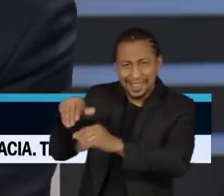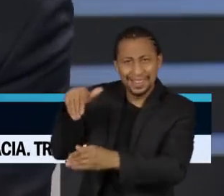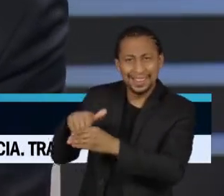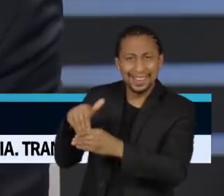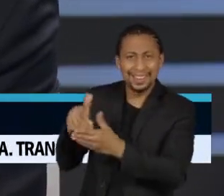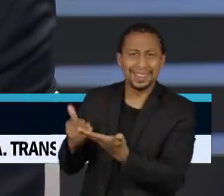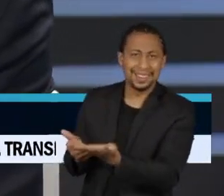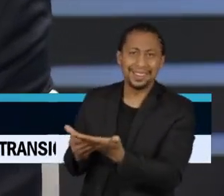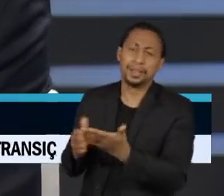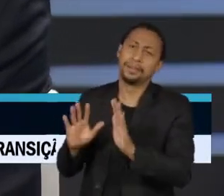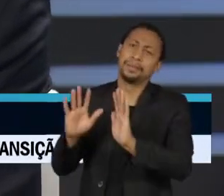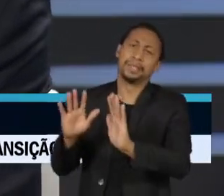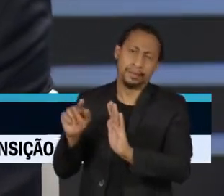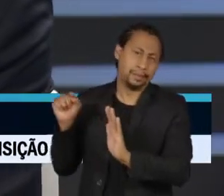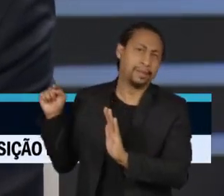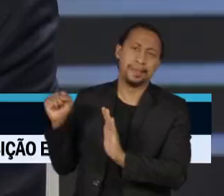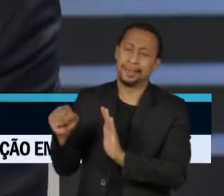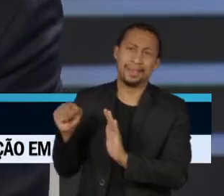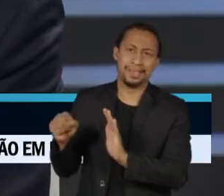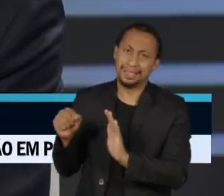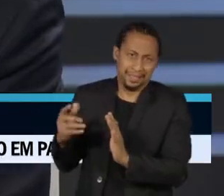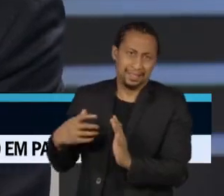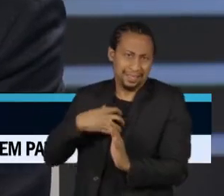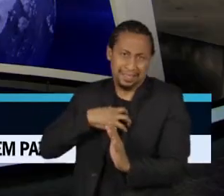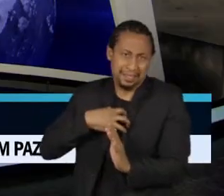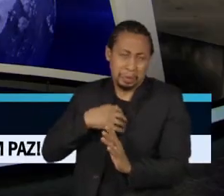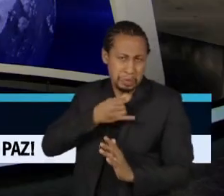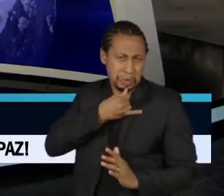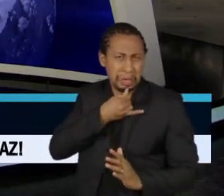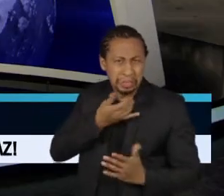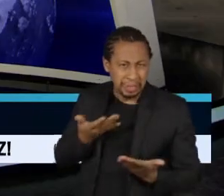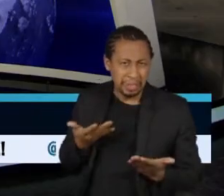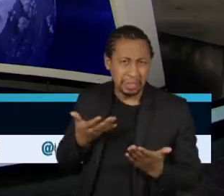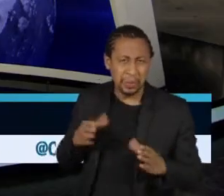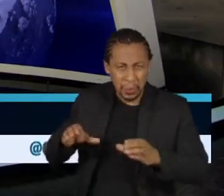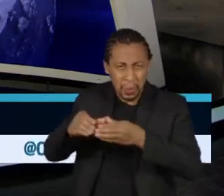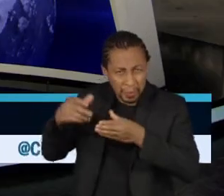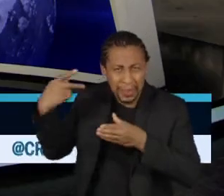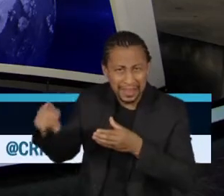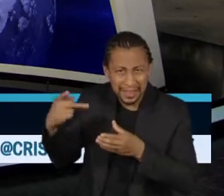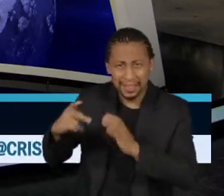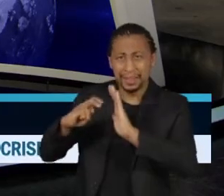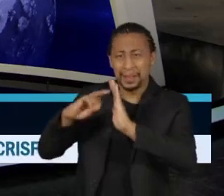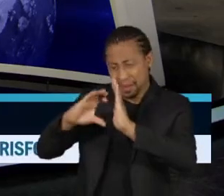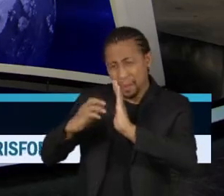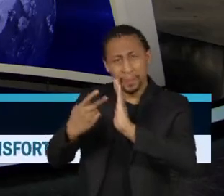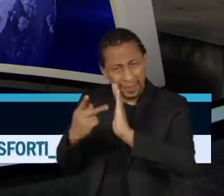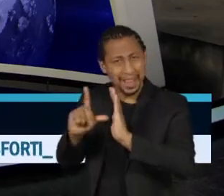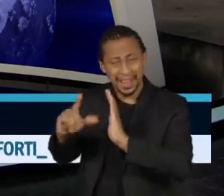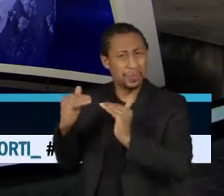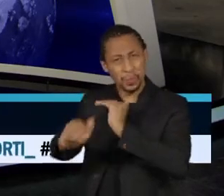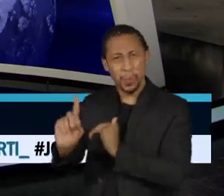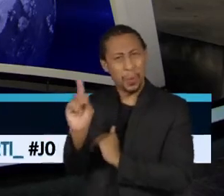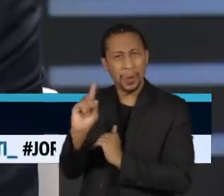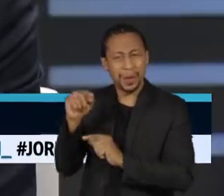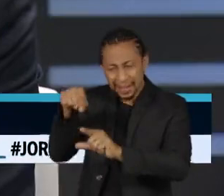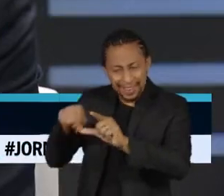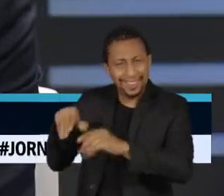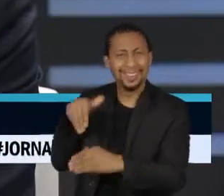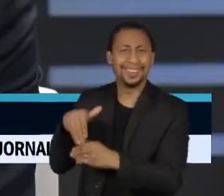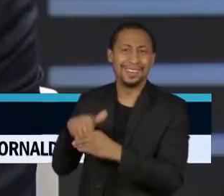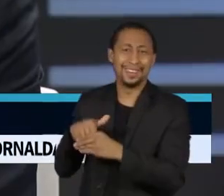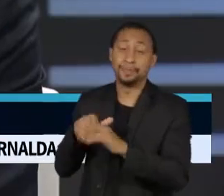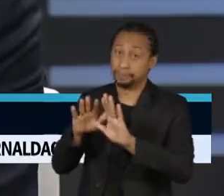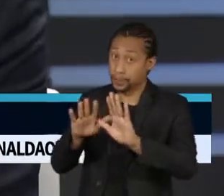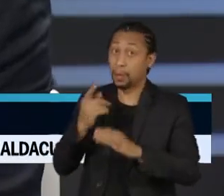não está contente com a bancada dele, acha que o resultado que elegeu a maior bancada do seu partido é o resultado que ele não concorda. Então é o seguinte,